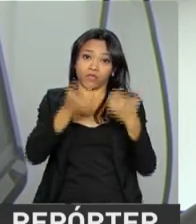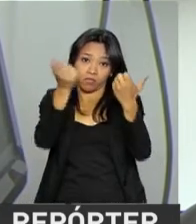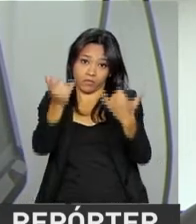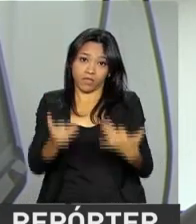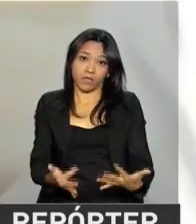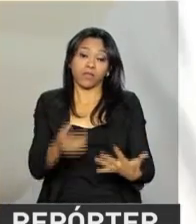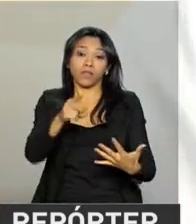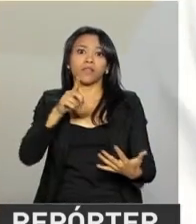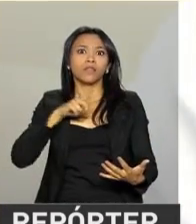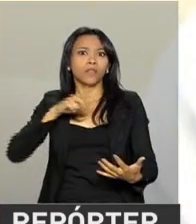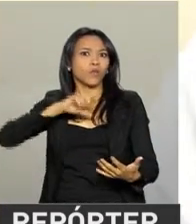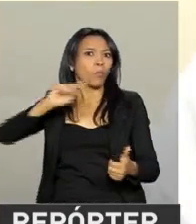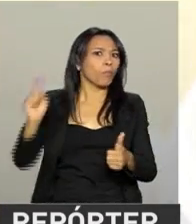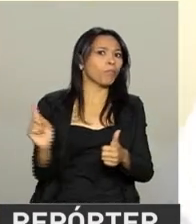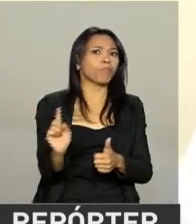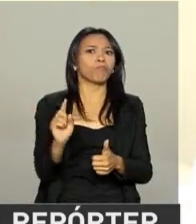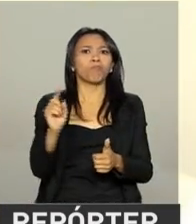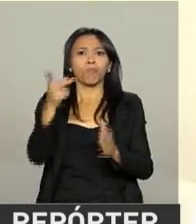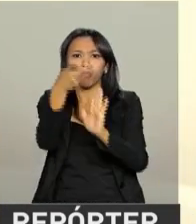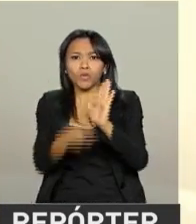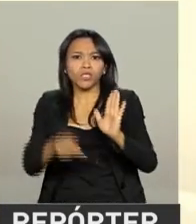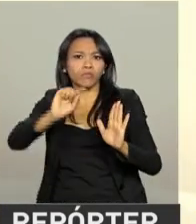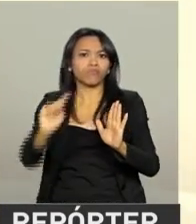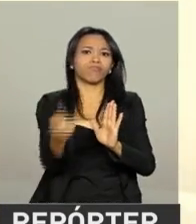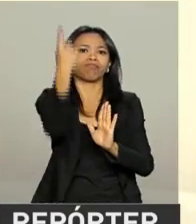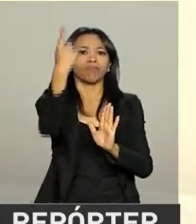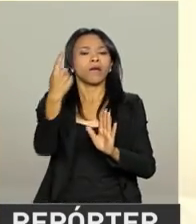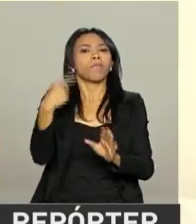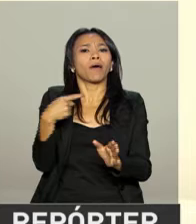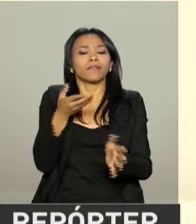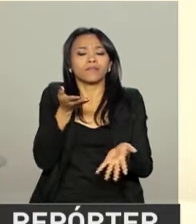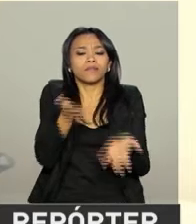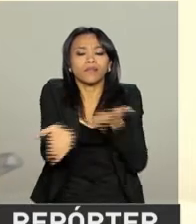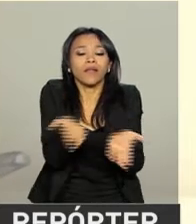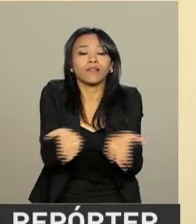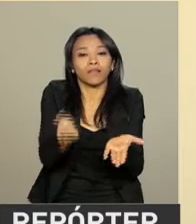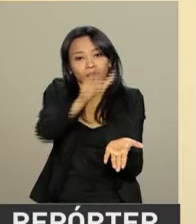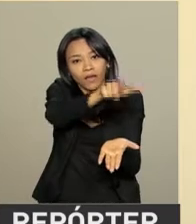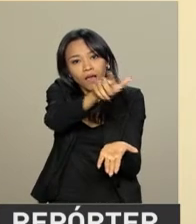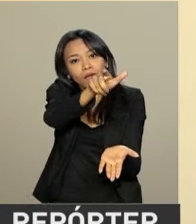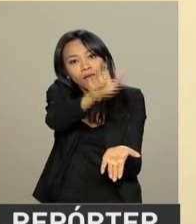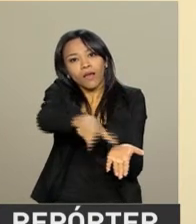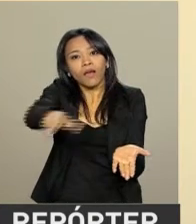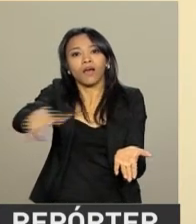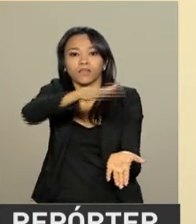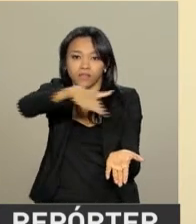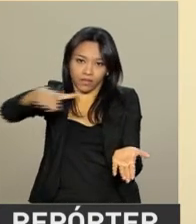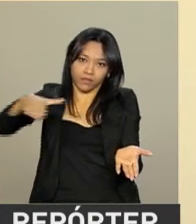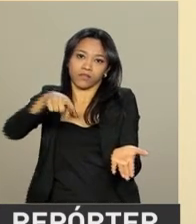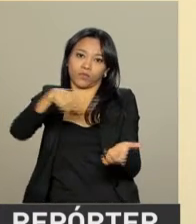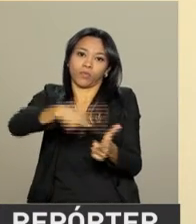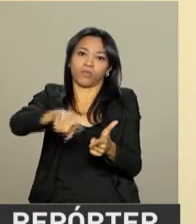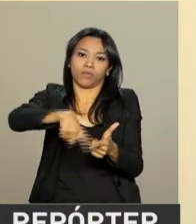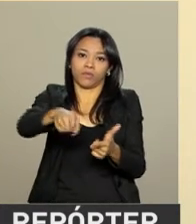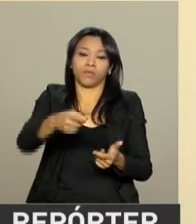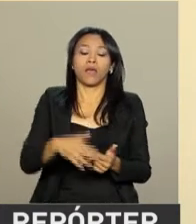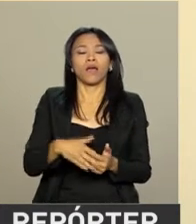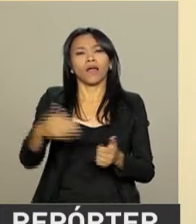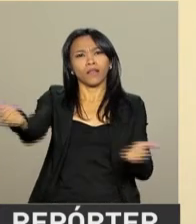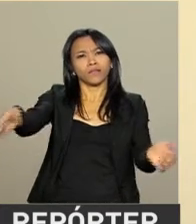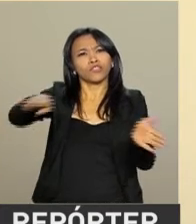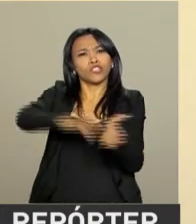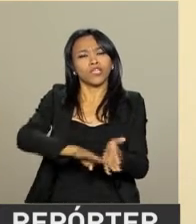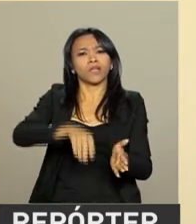projeto piloto de fisioterapia pré-cirúrgica para as crianças com a síndrome do Zika. Essas crianças chegam para a gente aqui com uma média